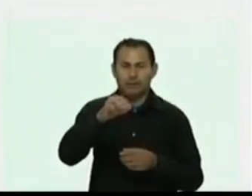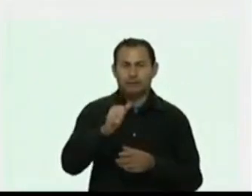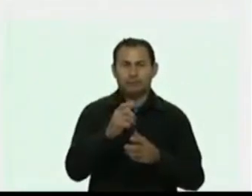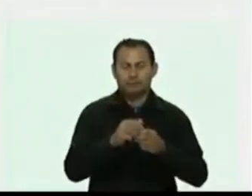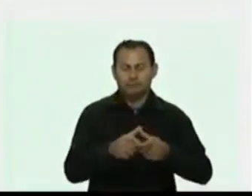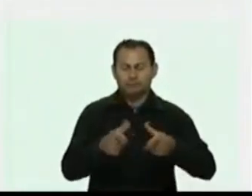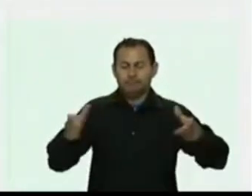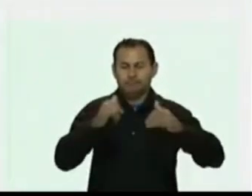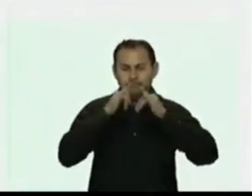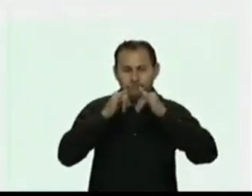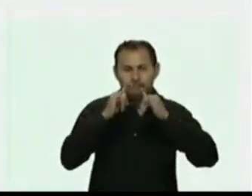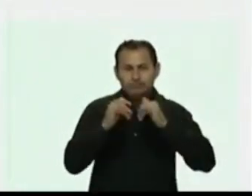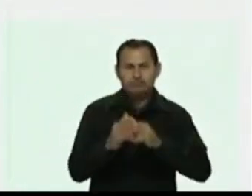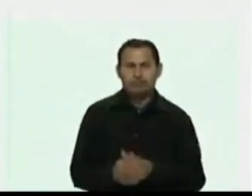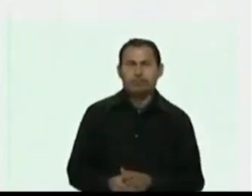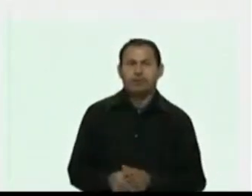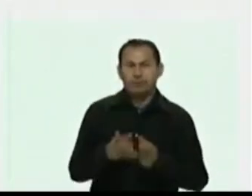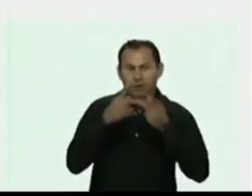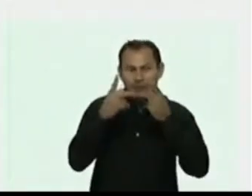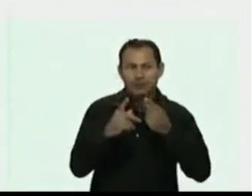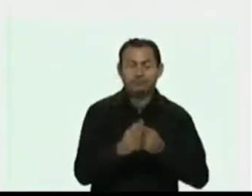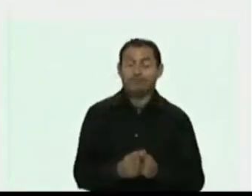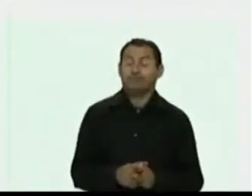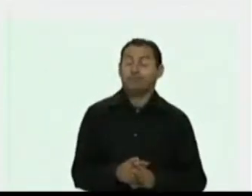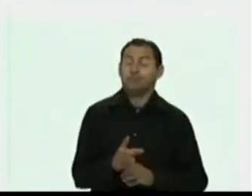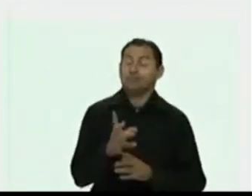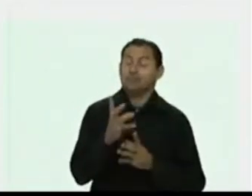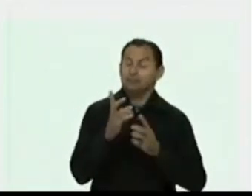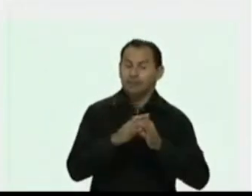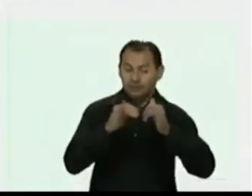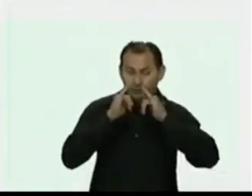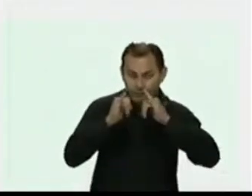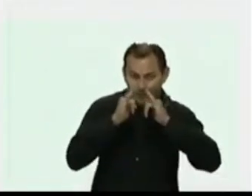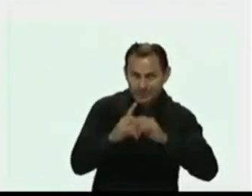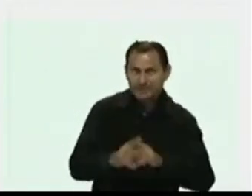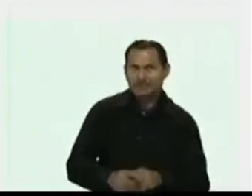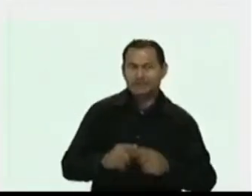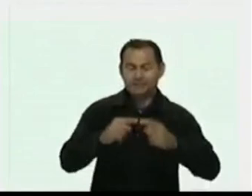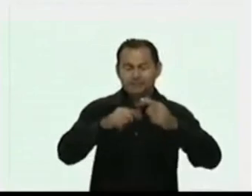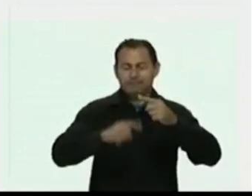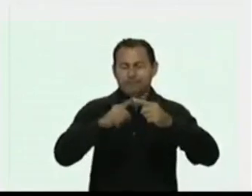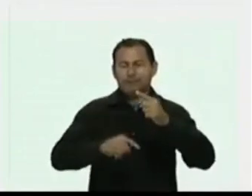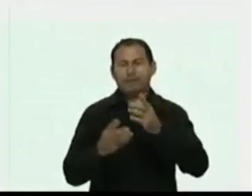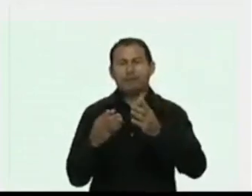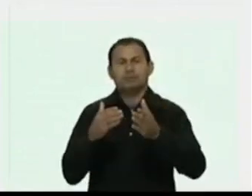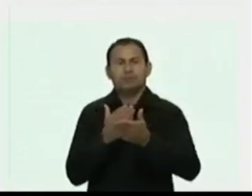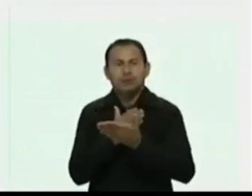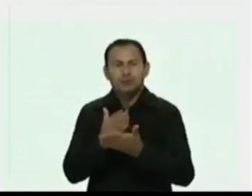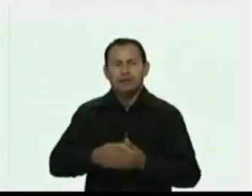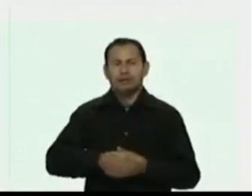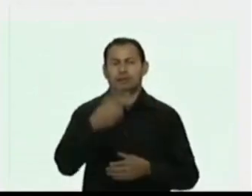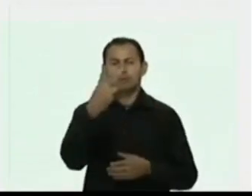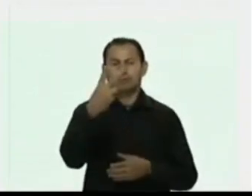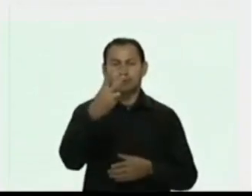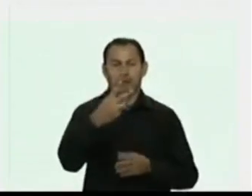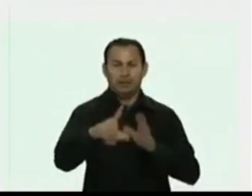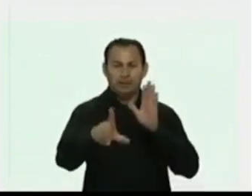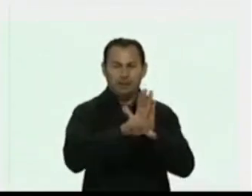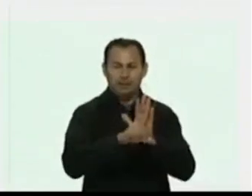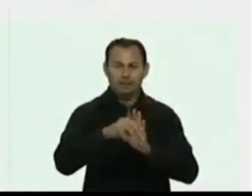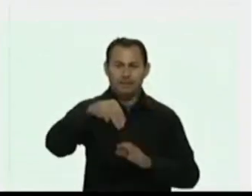informação. E falando em complexidade de informação, vamos entrar na segunda lei de Mendel, porque aí que a gente vê